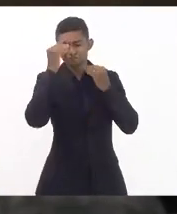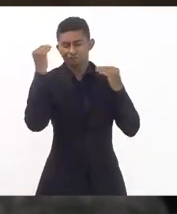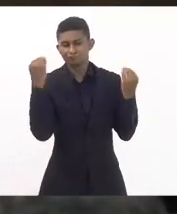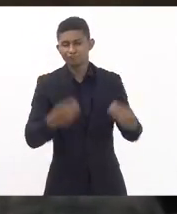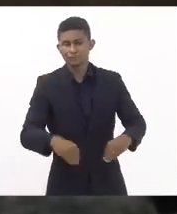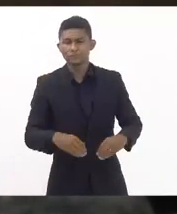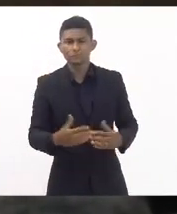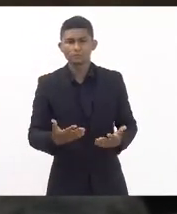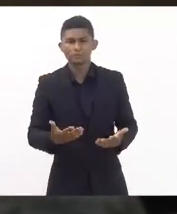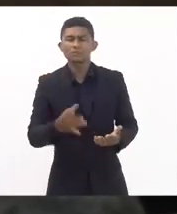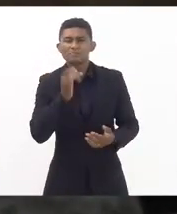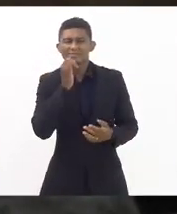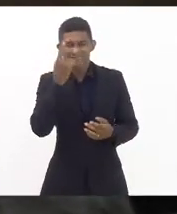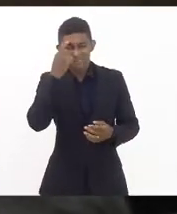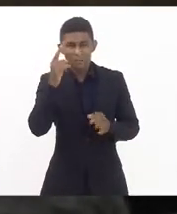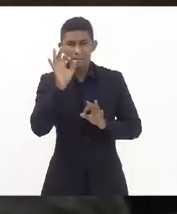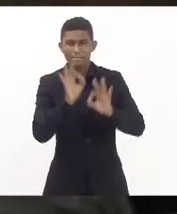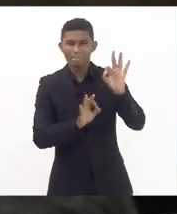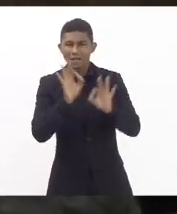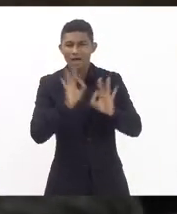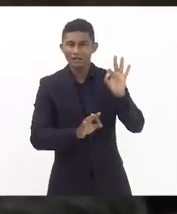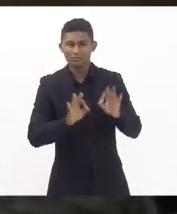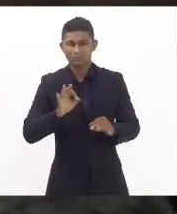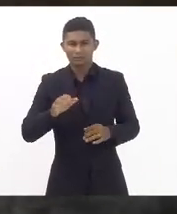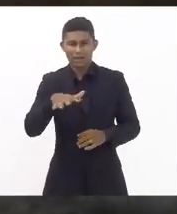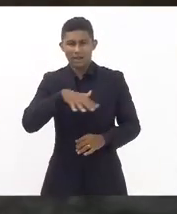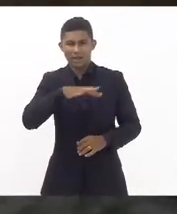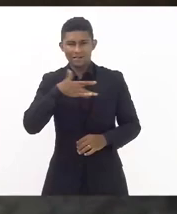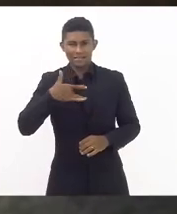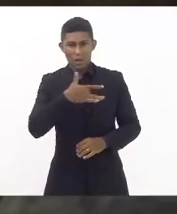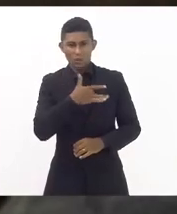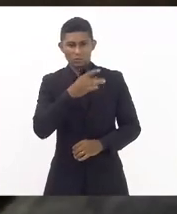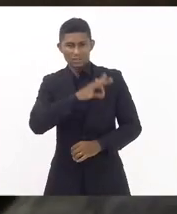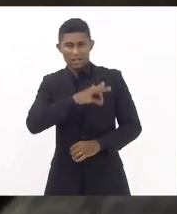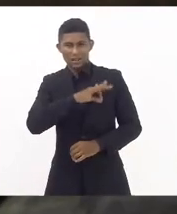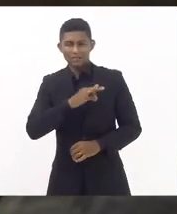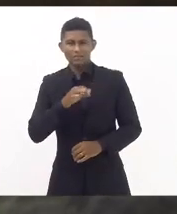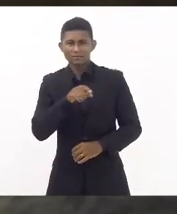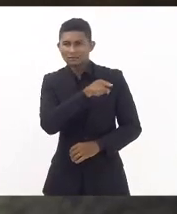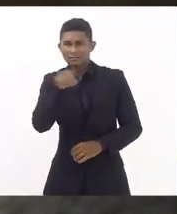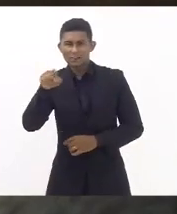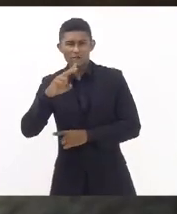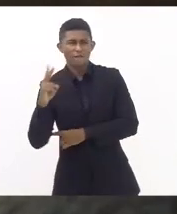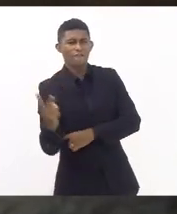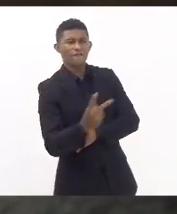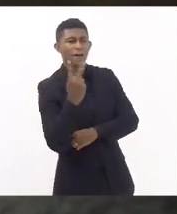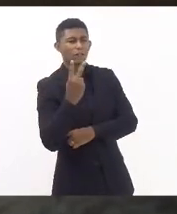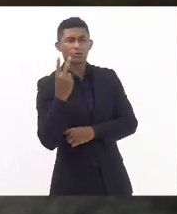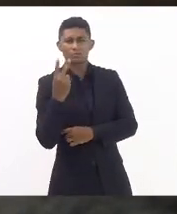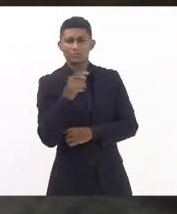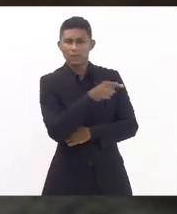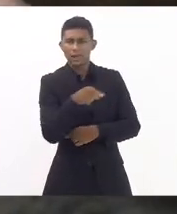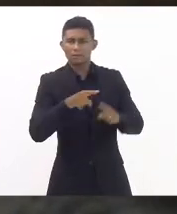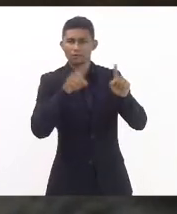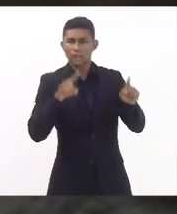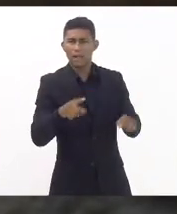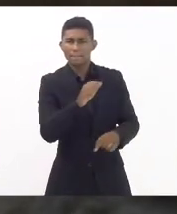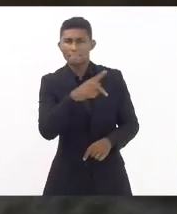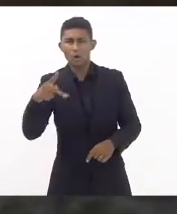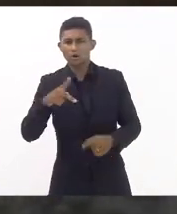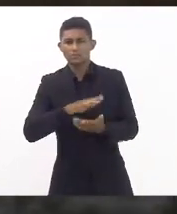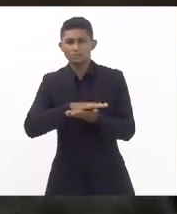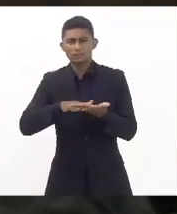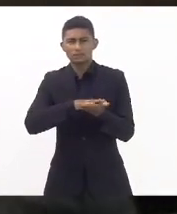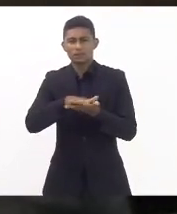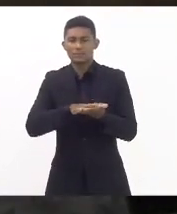no plano de cargos, carreira e salário da saúde, que não valorizou os servidores aposentados. Fica no meio